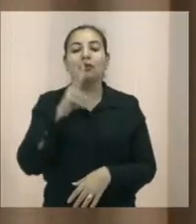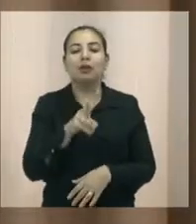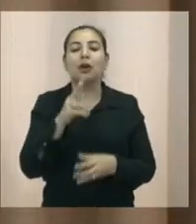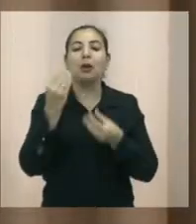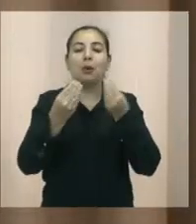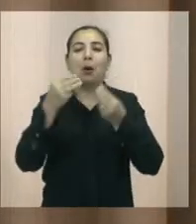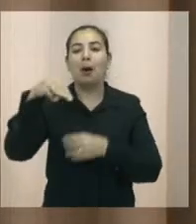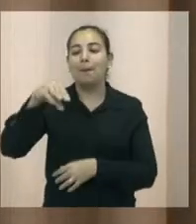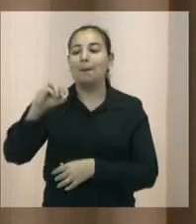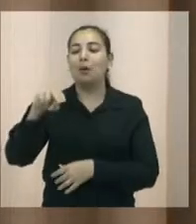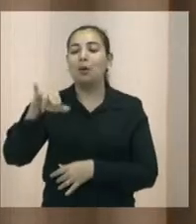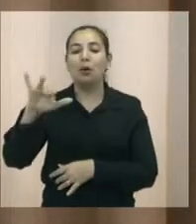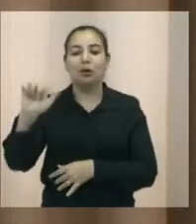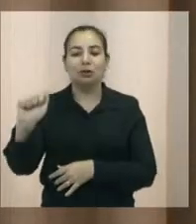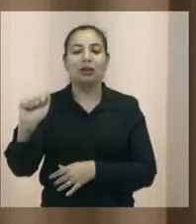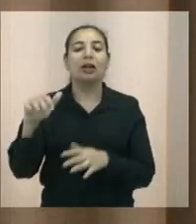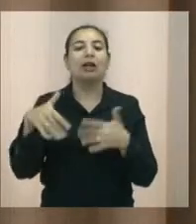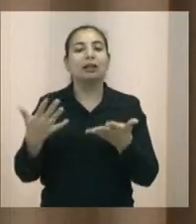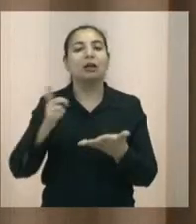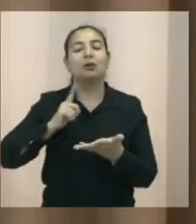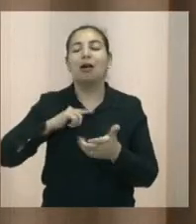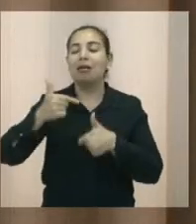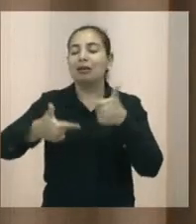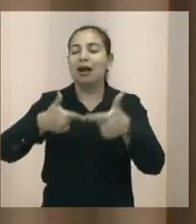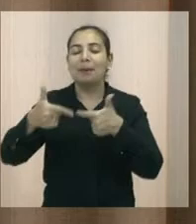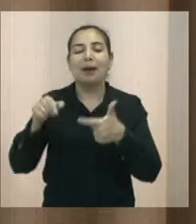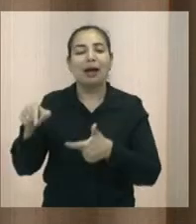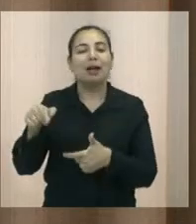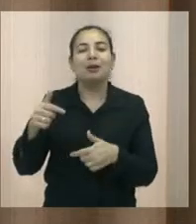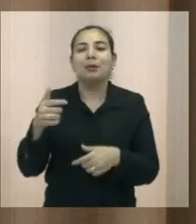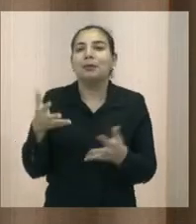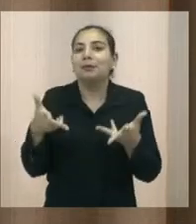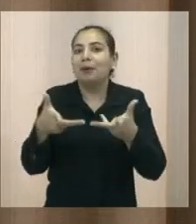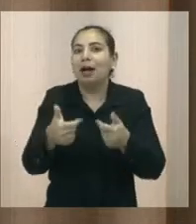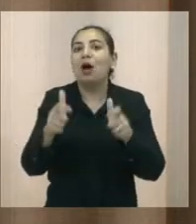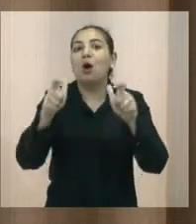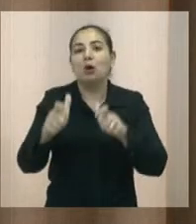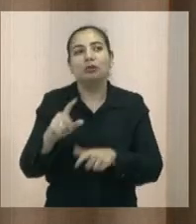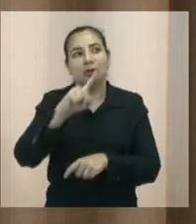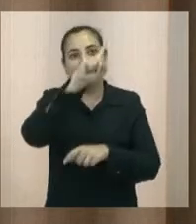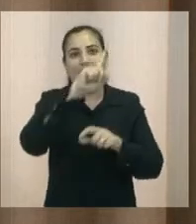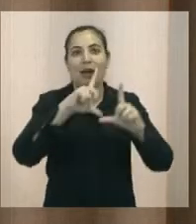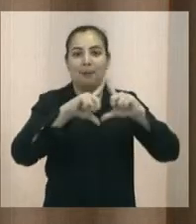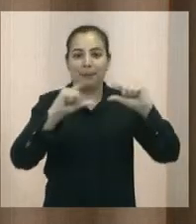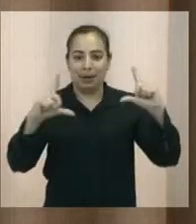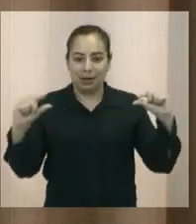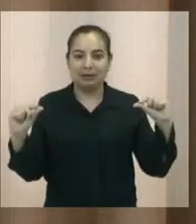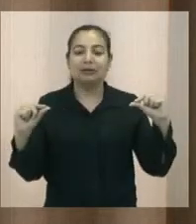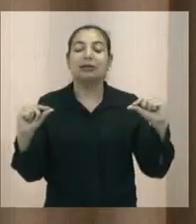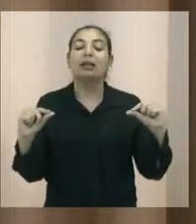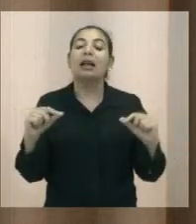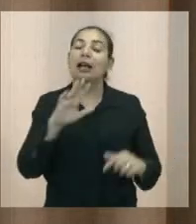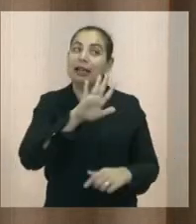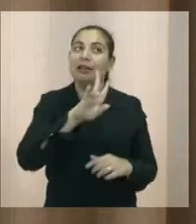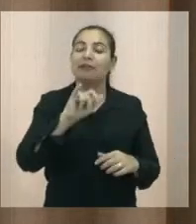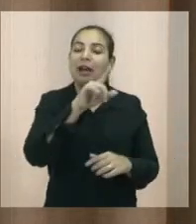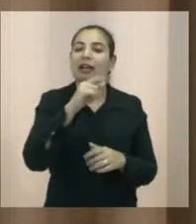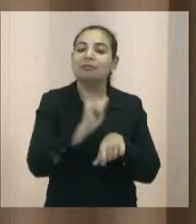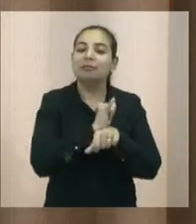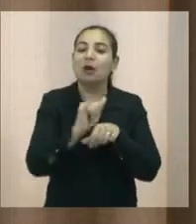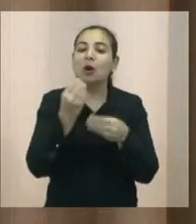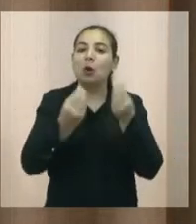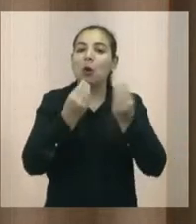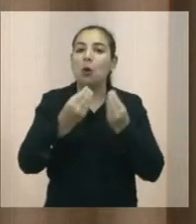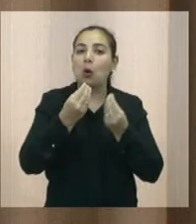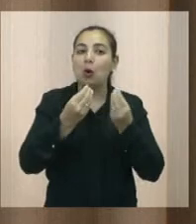Mônica Barroso, né? Sim. E ela faz um trabalho fantástico lá em Brasília e a gente pretende melhorar, dar mais aporte para que ela